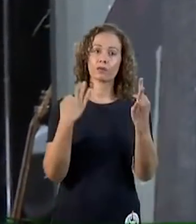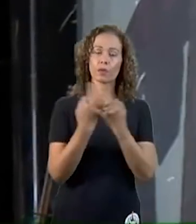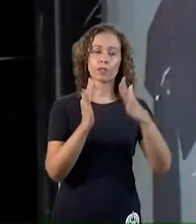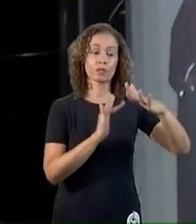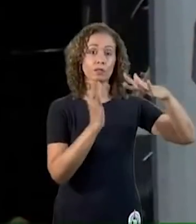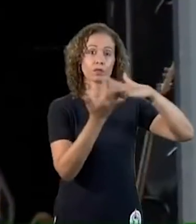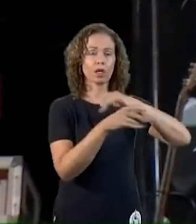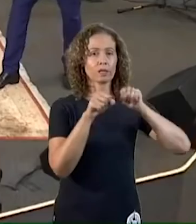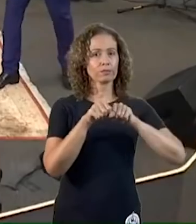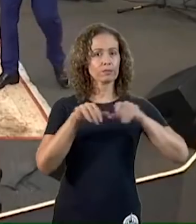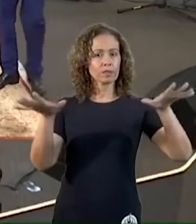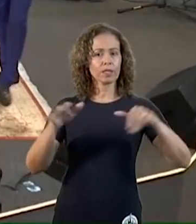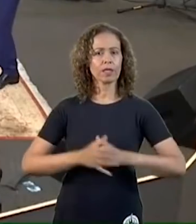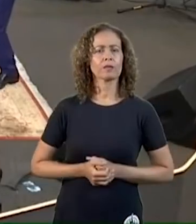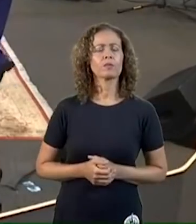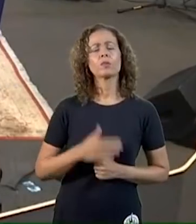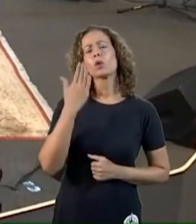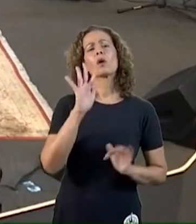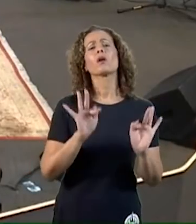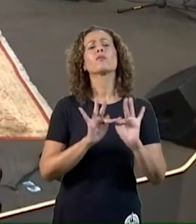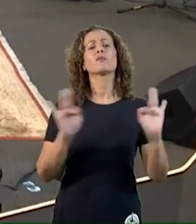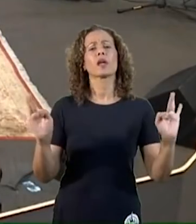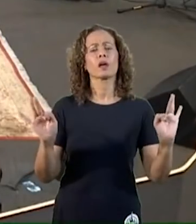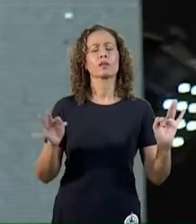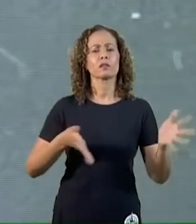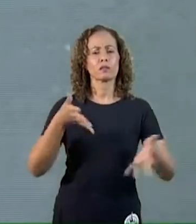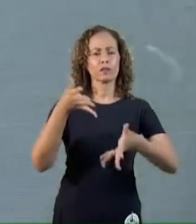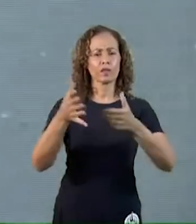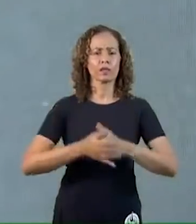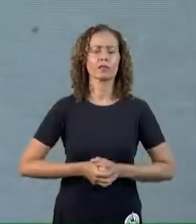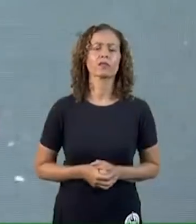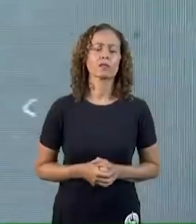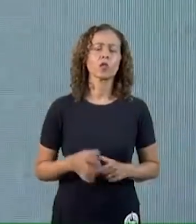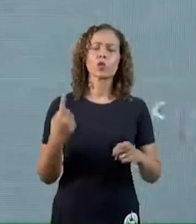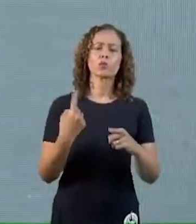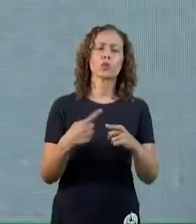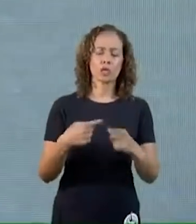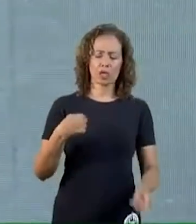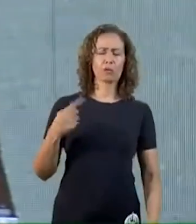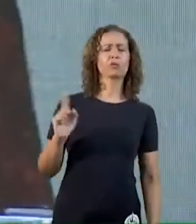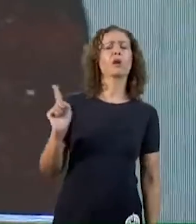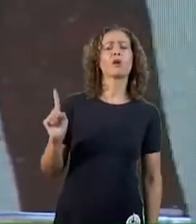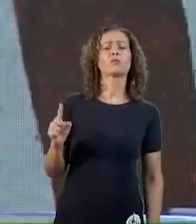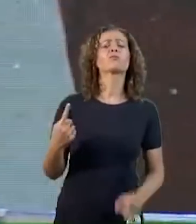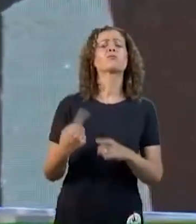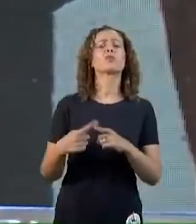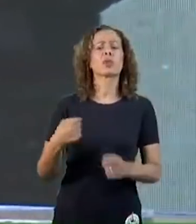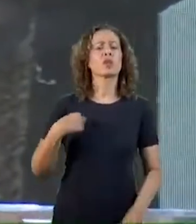eu fiquei impressionado. Sabe que frase que ele está falando? Por que não eu? Por que não eu?